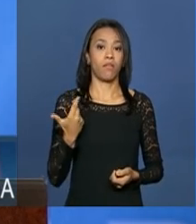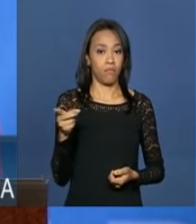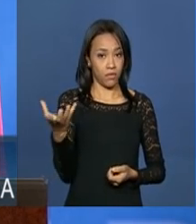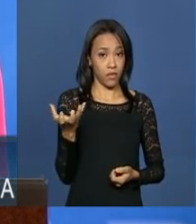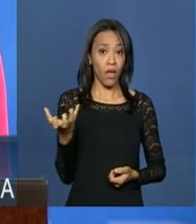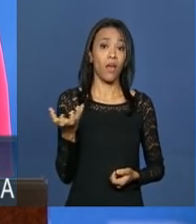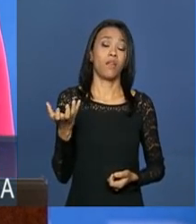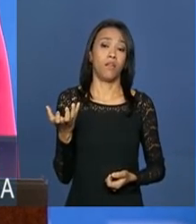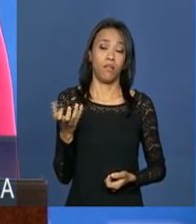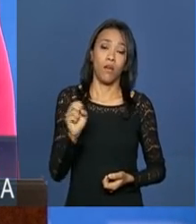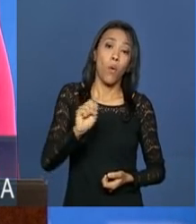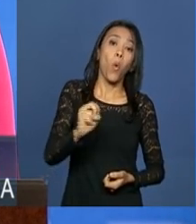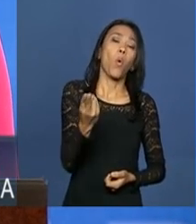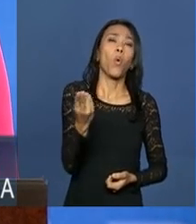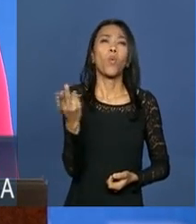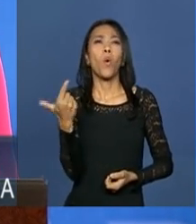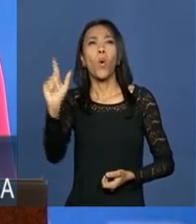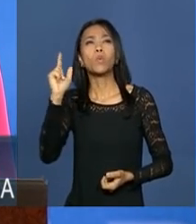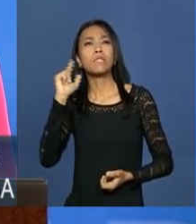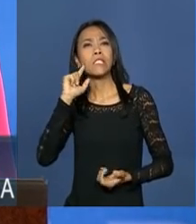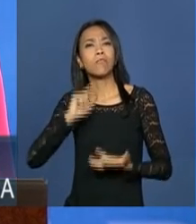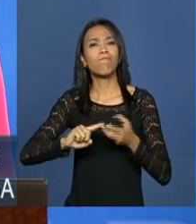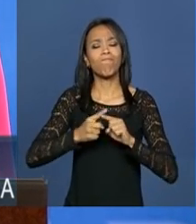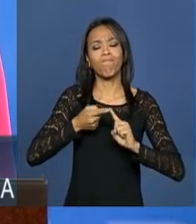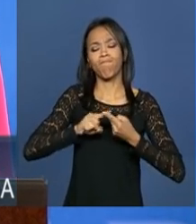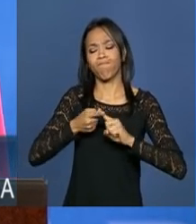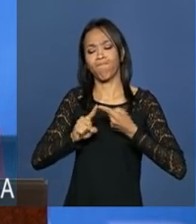ou apresentam outras soluções.